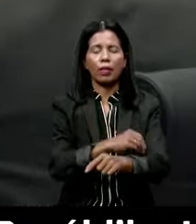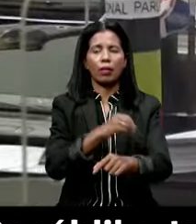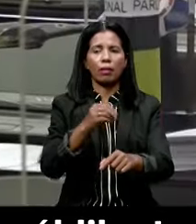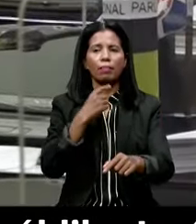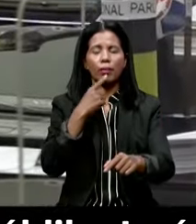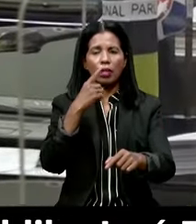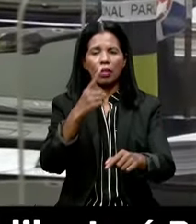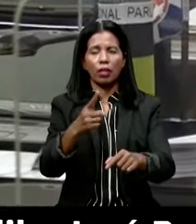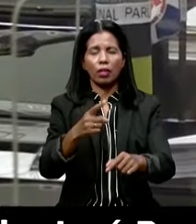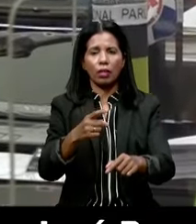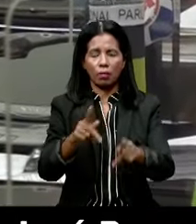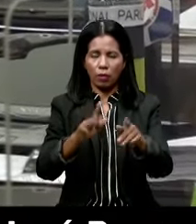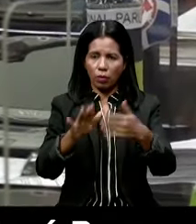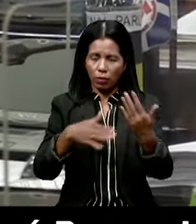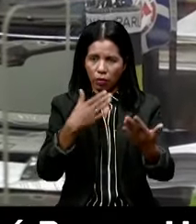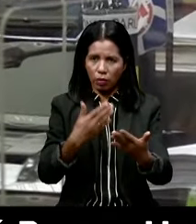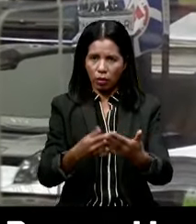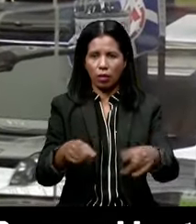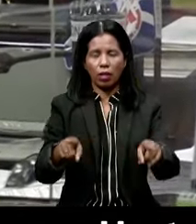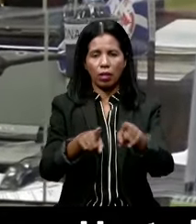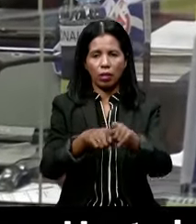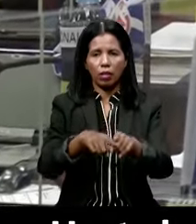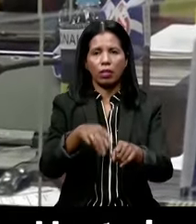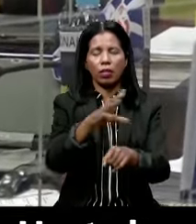no Acadêmico Cira, saia nessa lição ida,